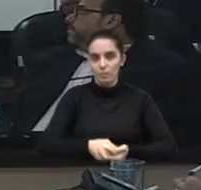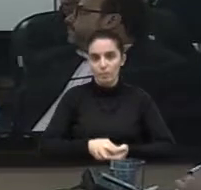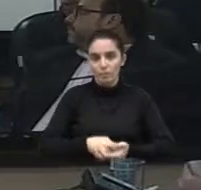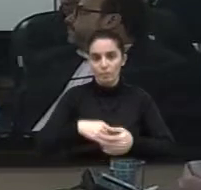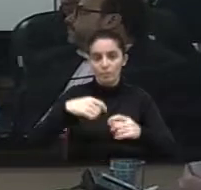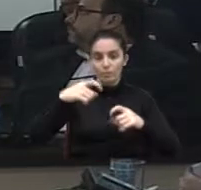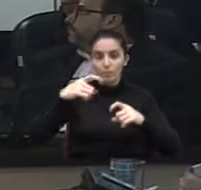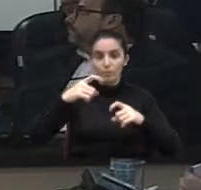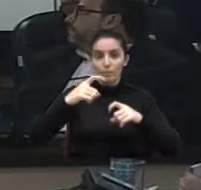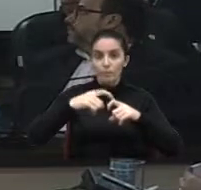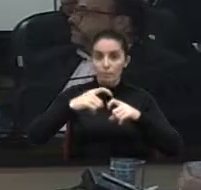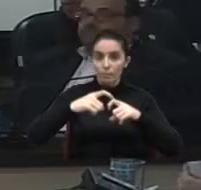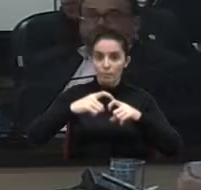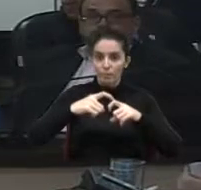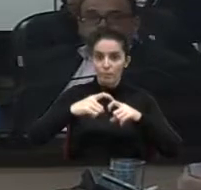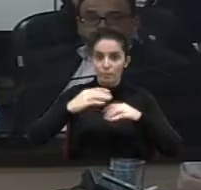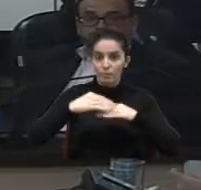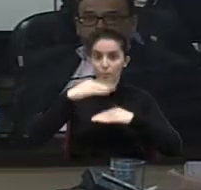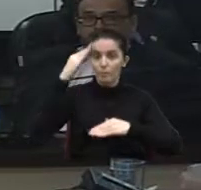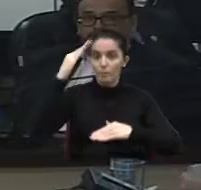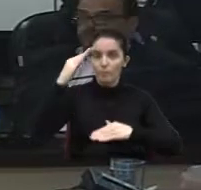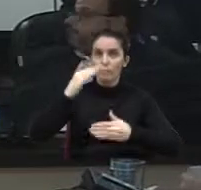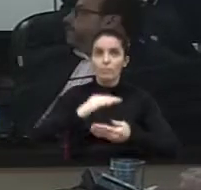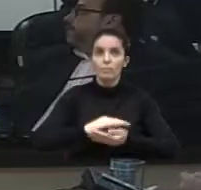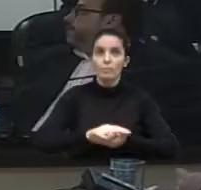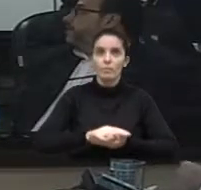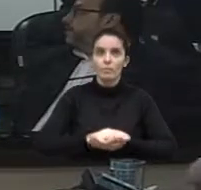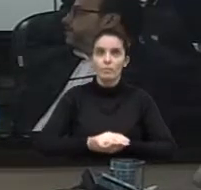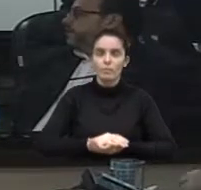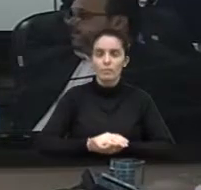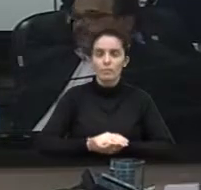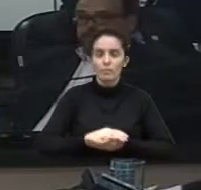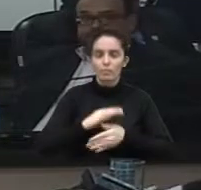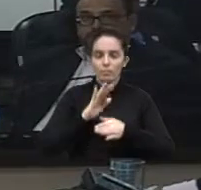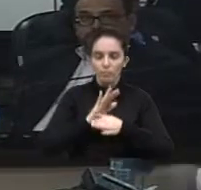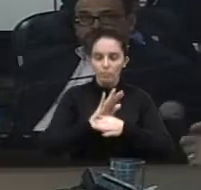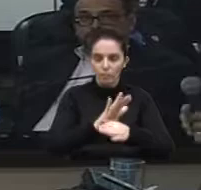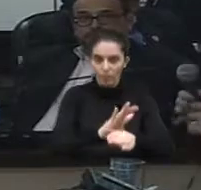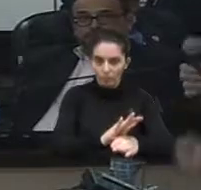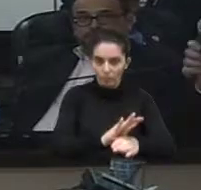para atender, por favor, doutor Rafael, para atender na